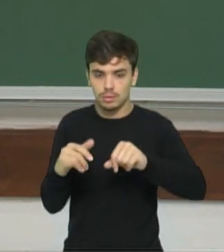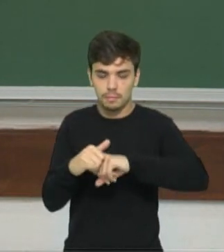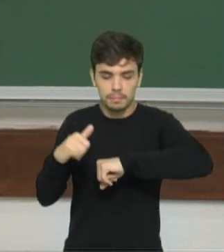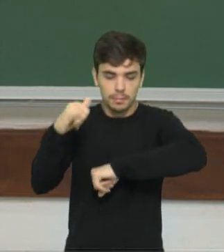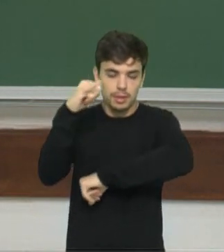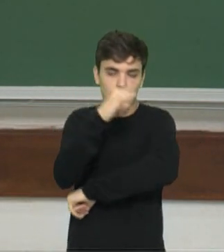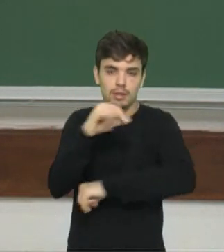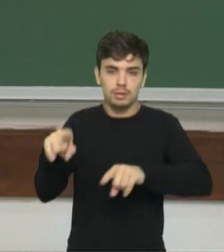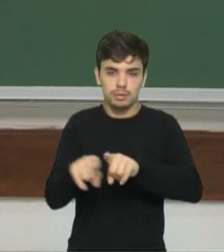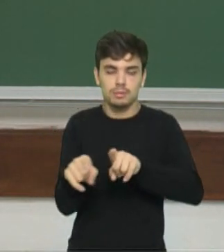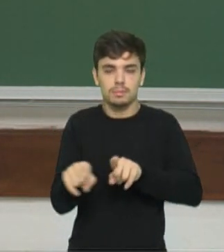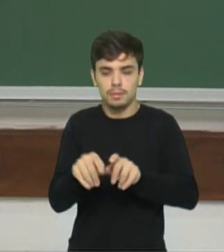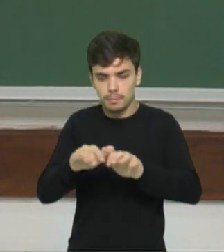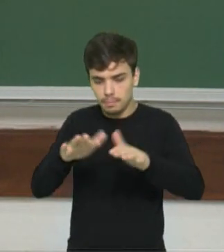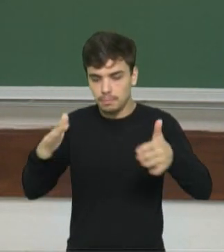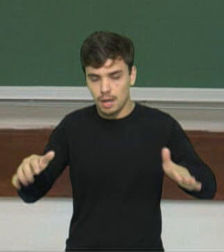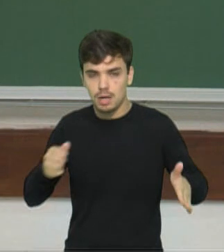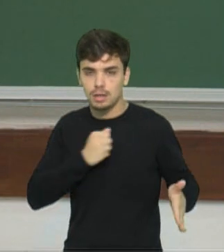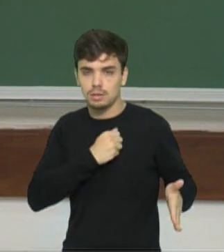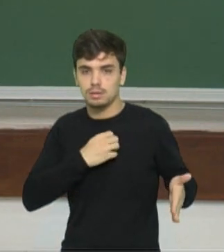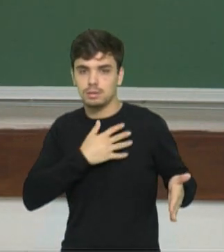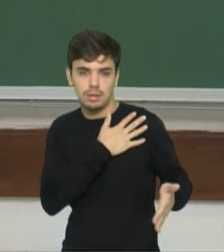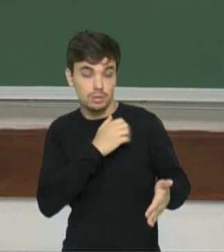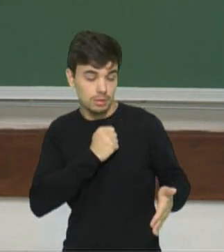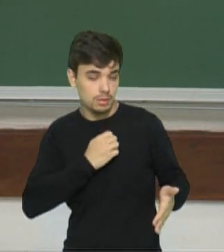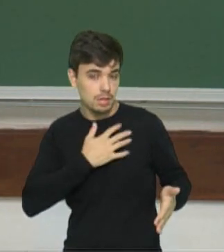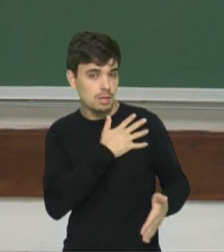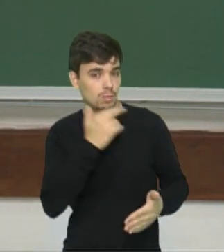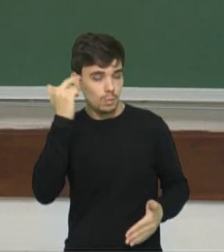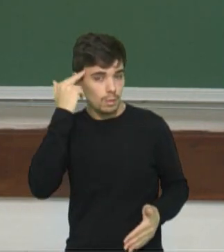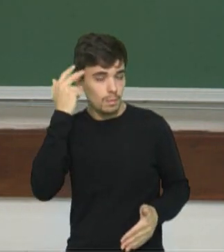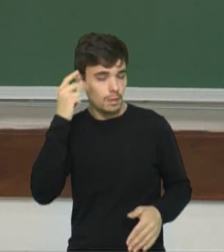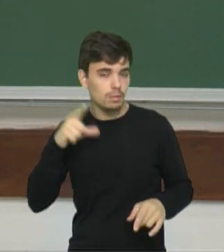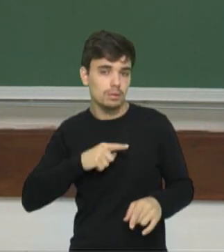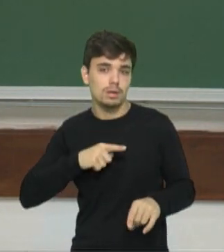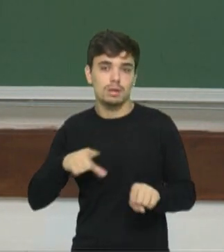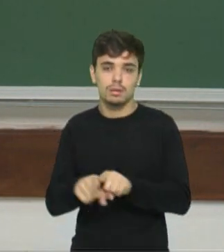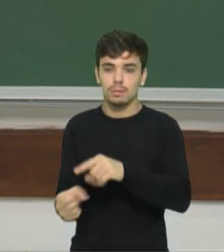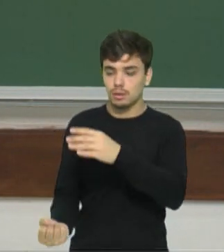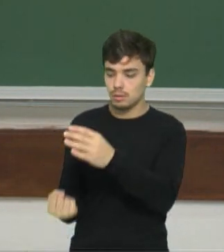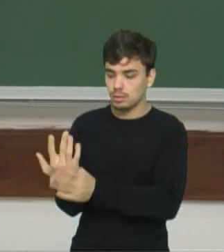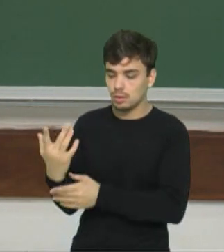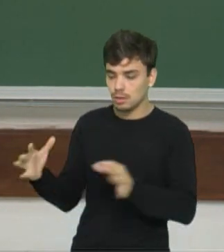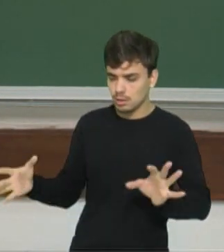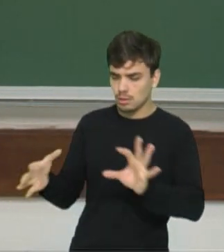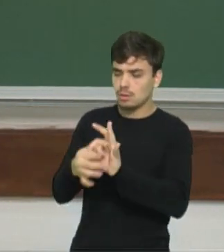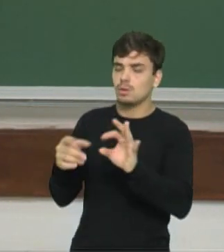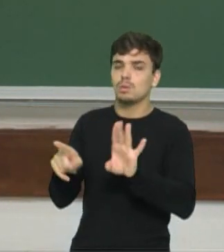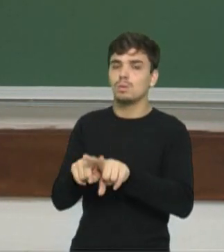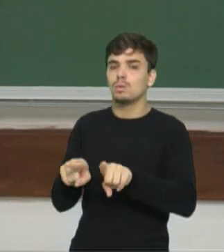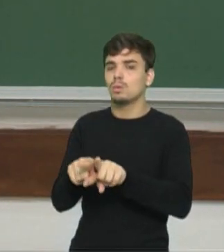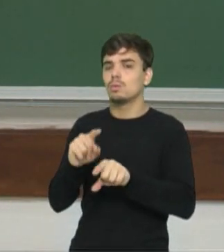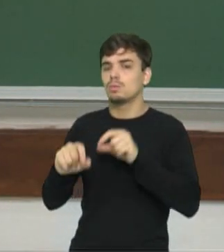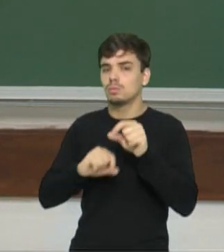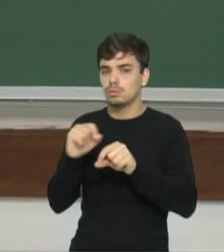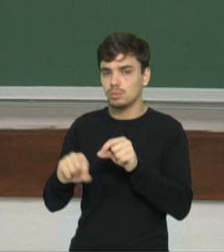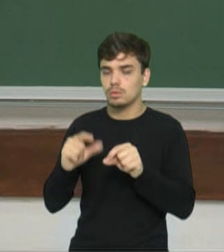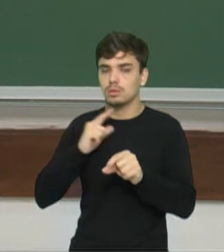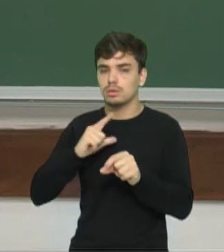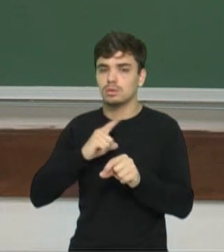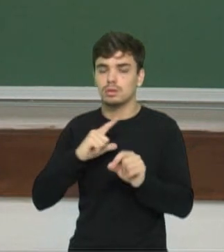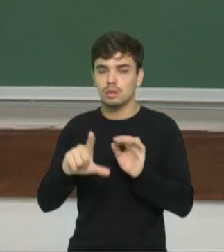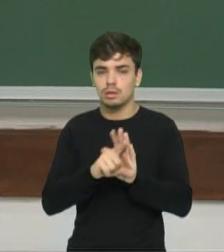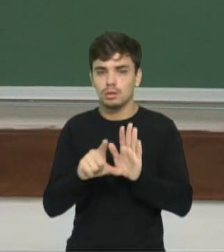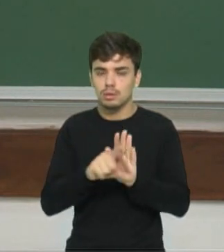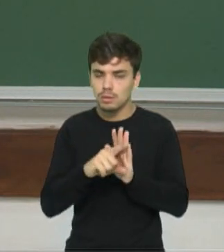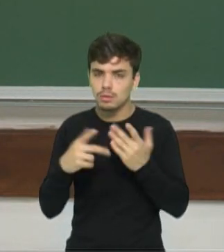e da Aeronáutica, que indicavam o presidente. E daí foi criado por essa junta um código, né, um estatuto com valor